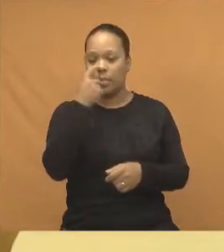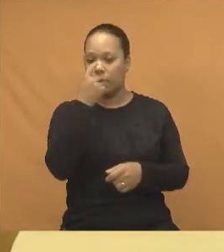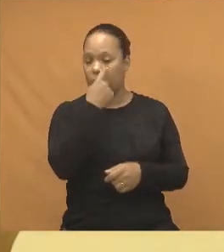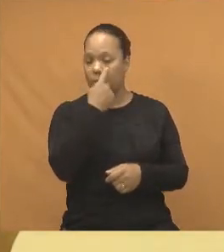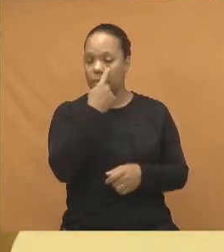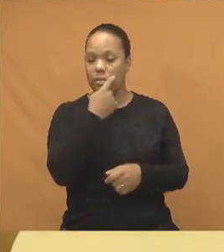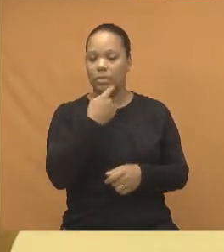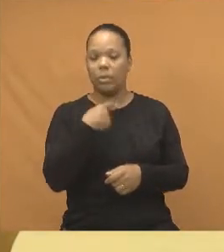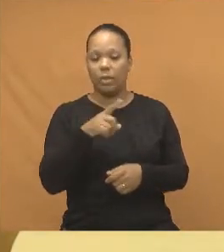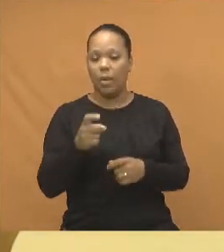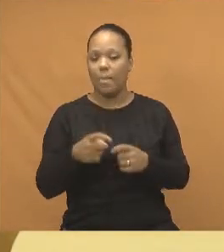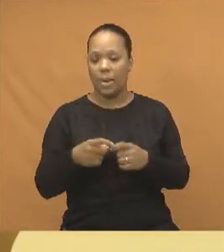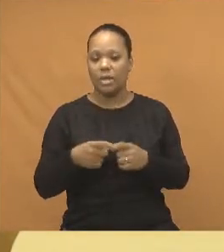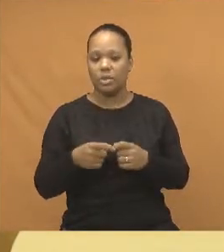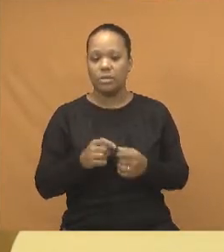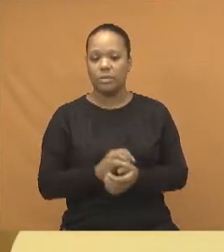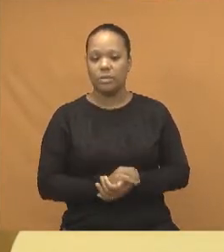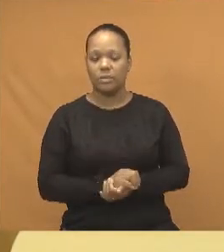com a médica.